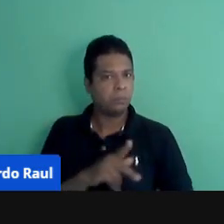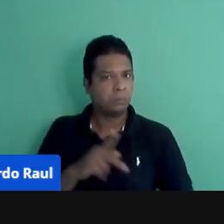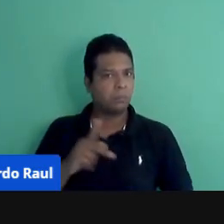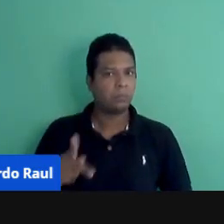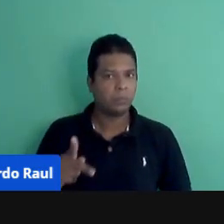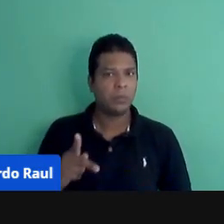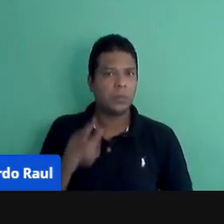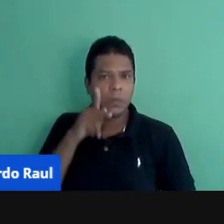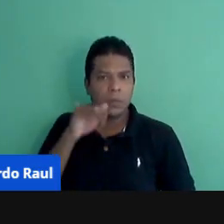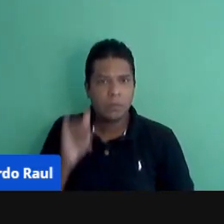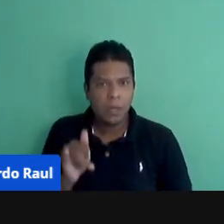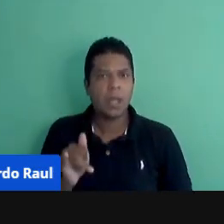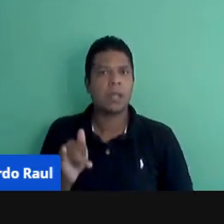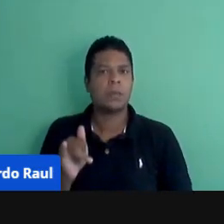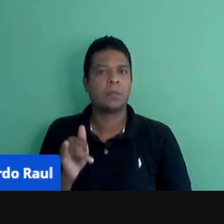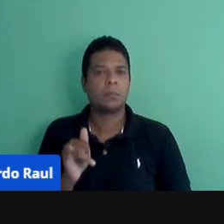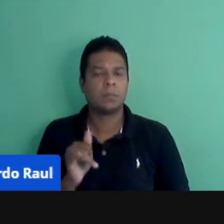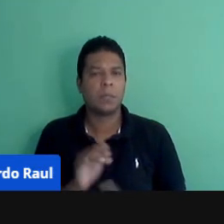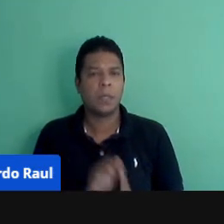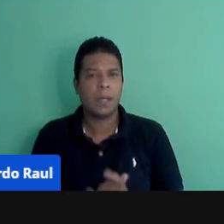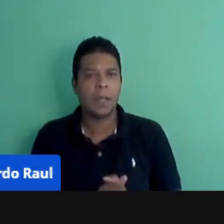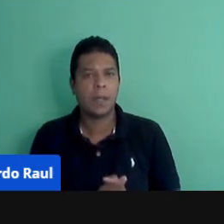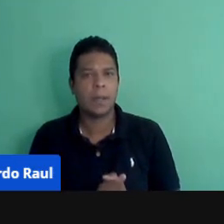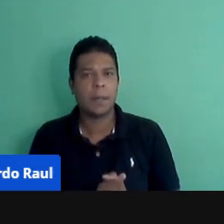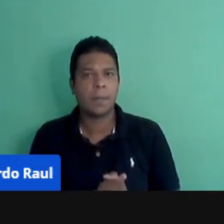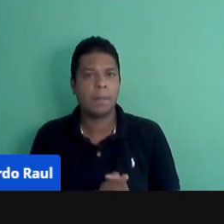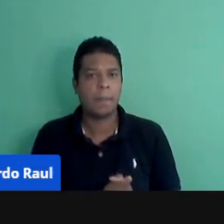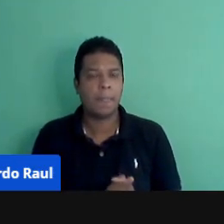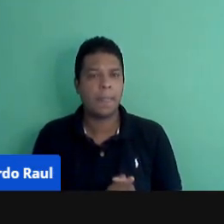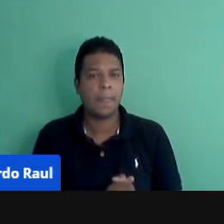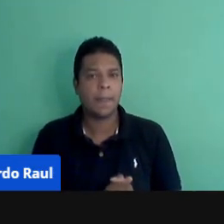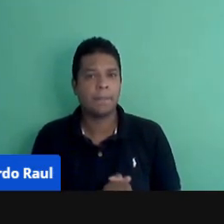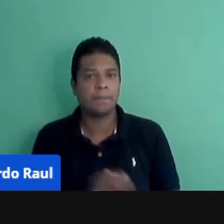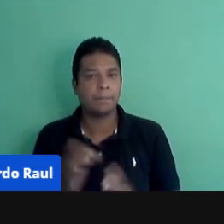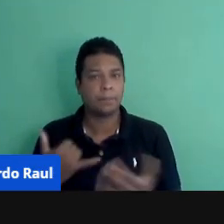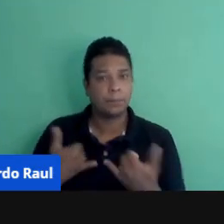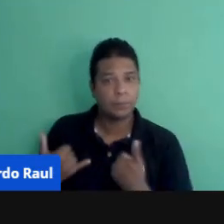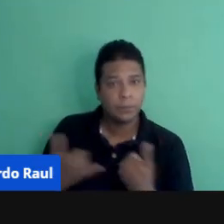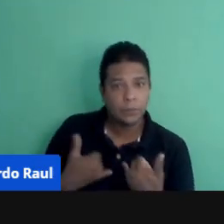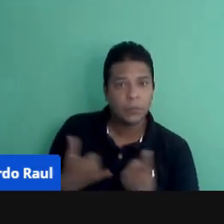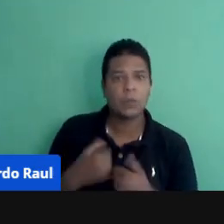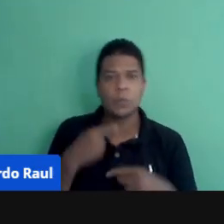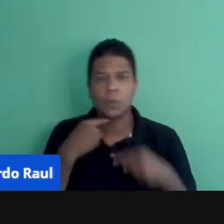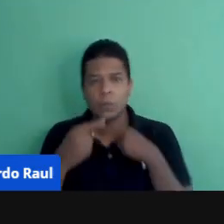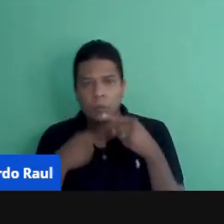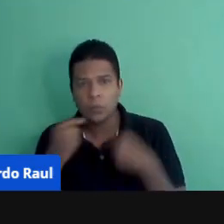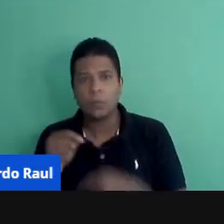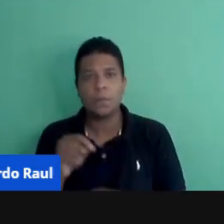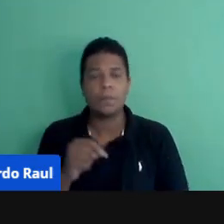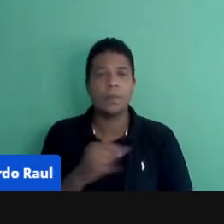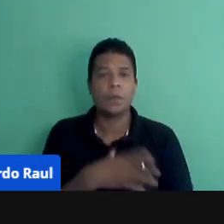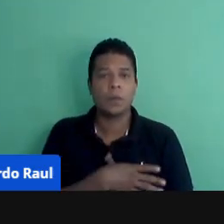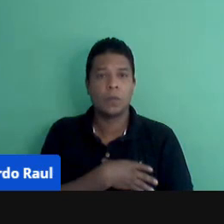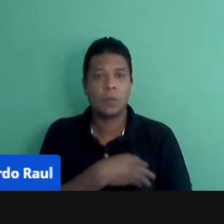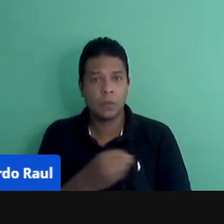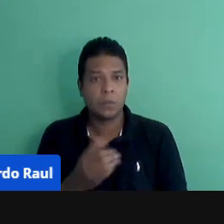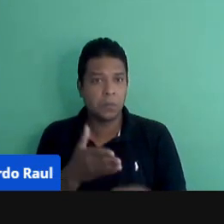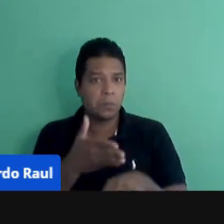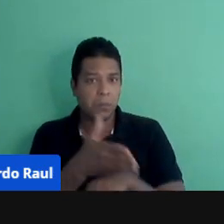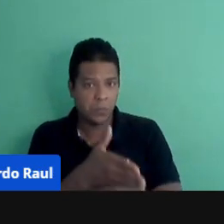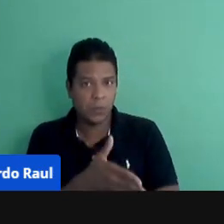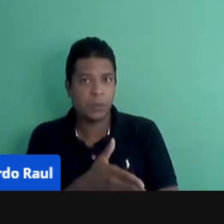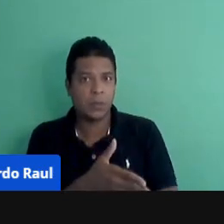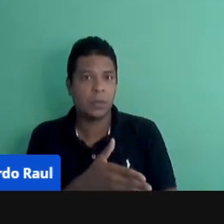Os pais nos procuram, os pais nos procuram para ajudar a tirar a dúvida dos filhos, os pais eles entram